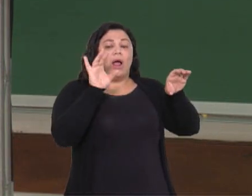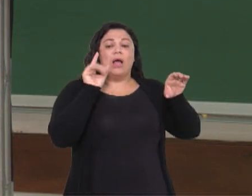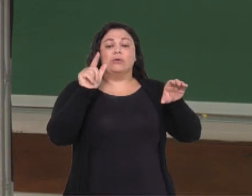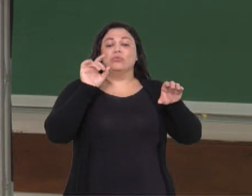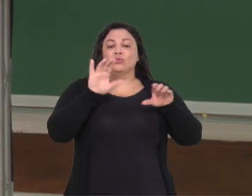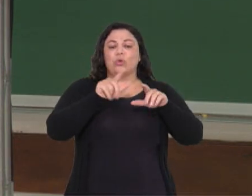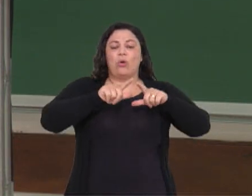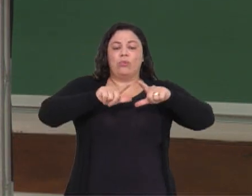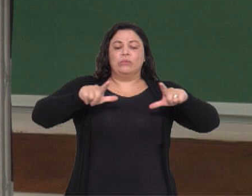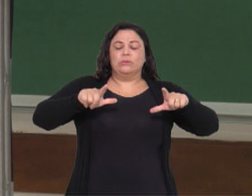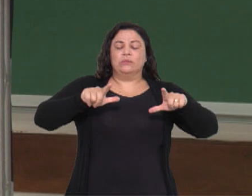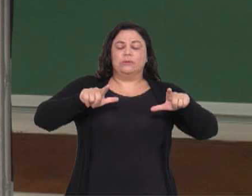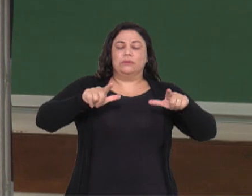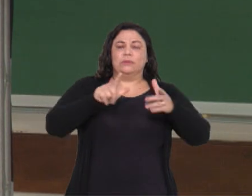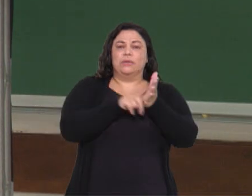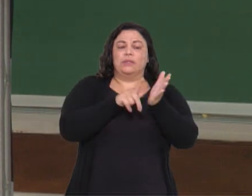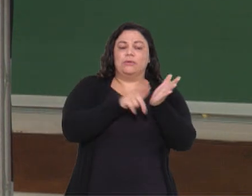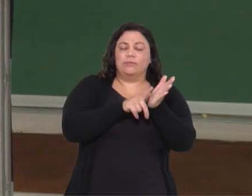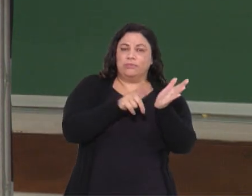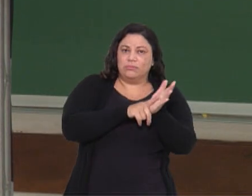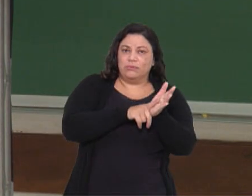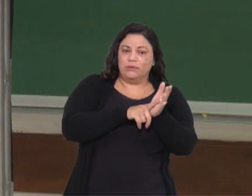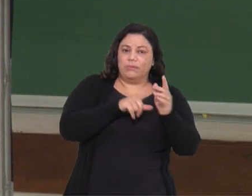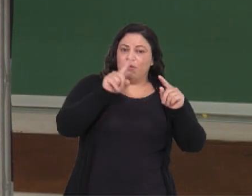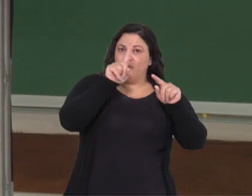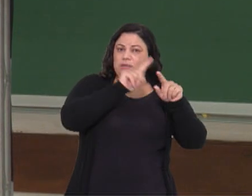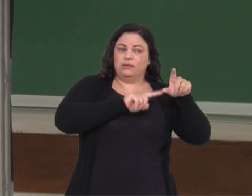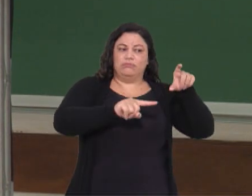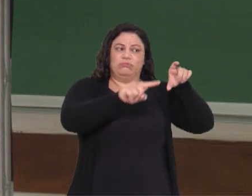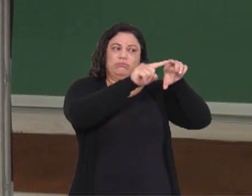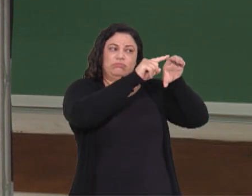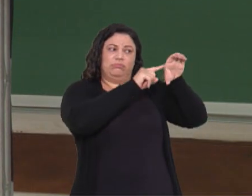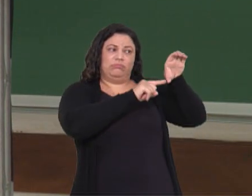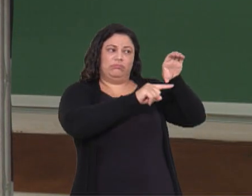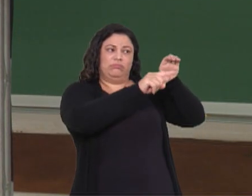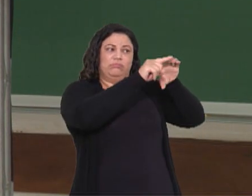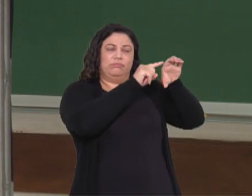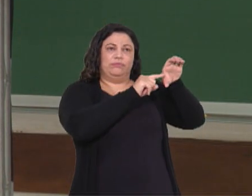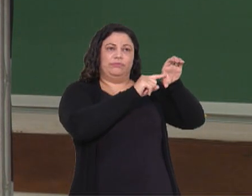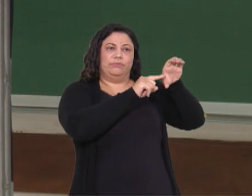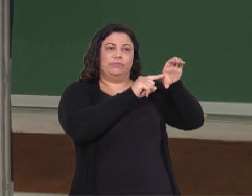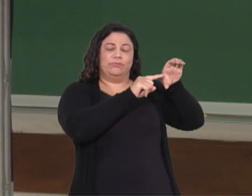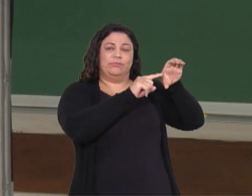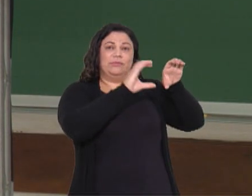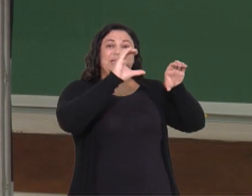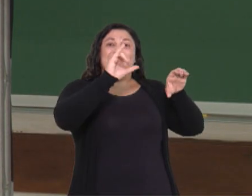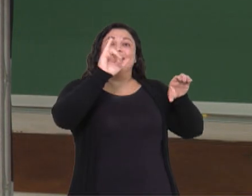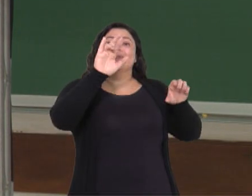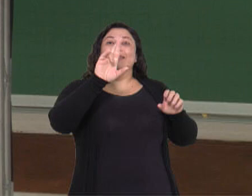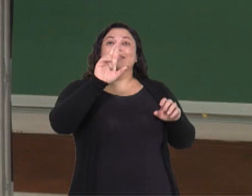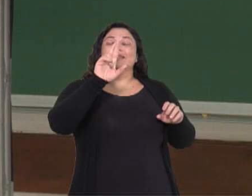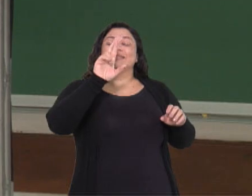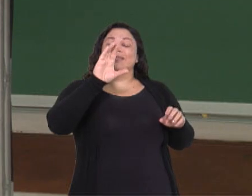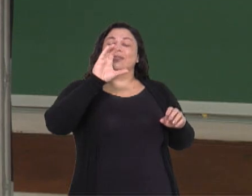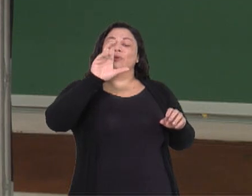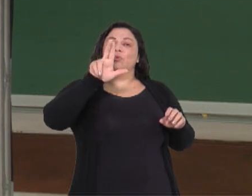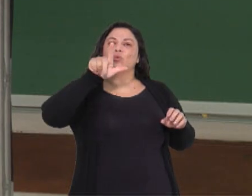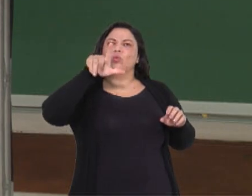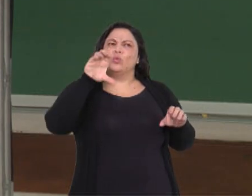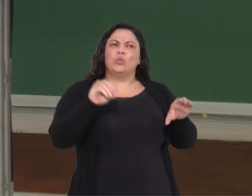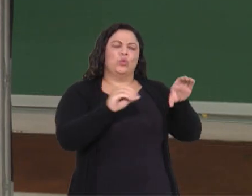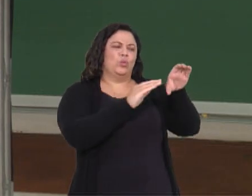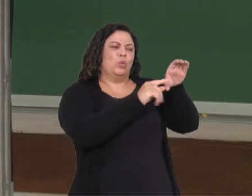né? Quando você usa o lápis, mas não o contorno que ela faz. E círculo é o que está interno, é limitado